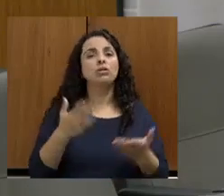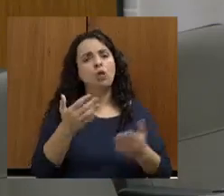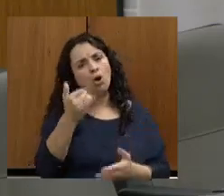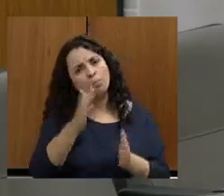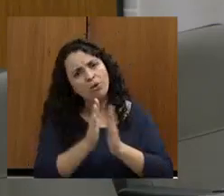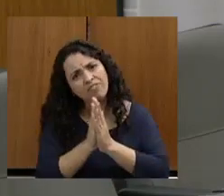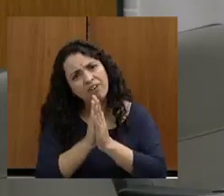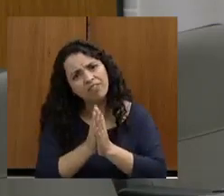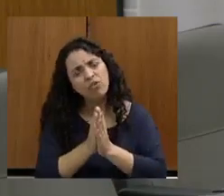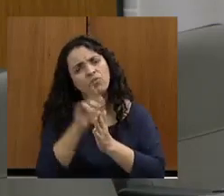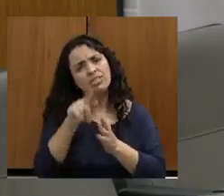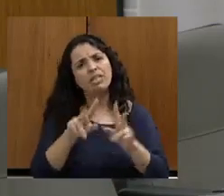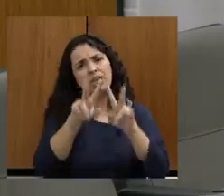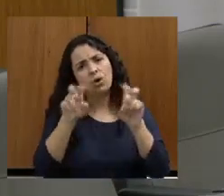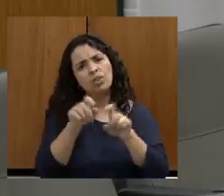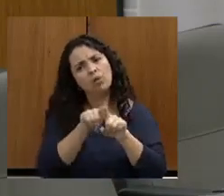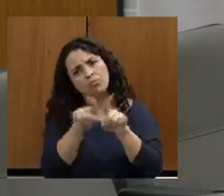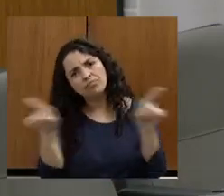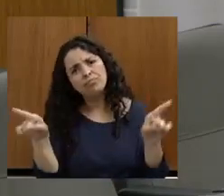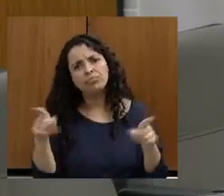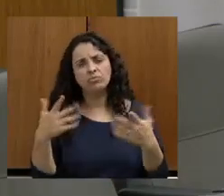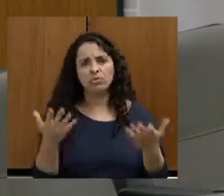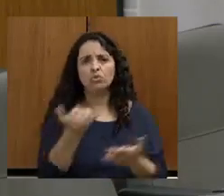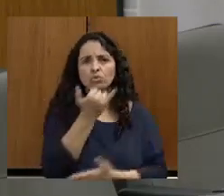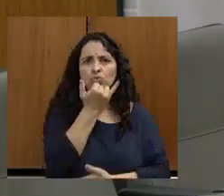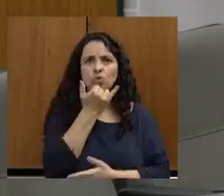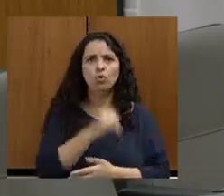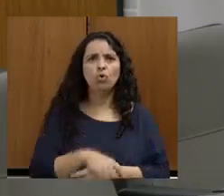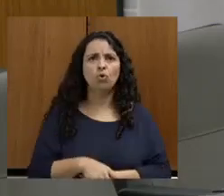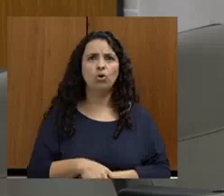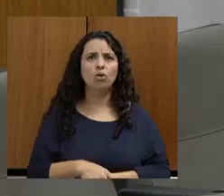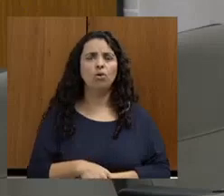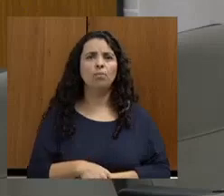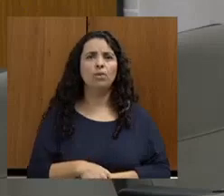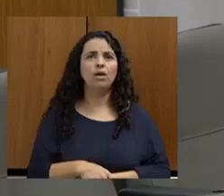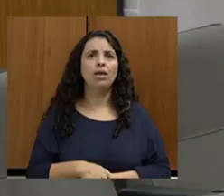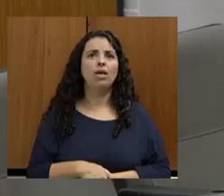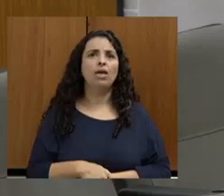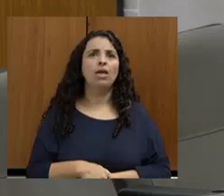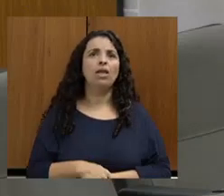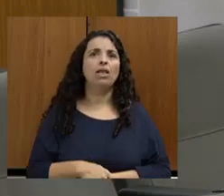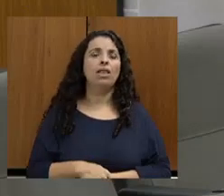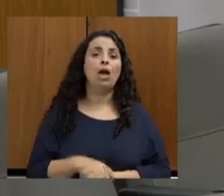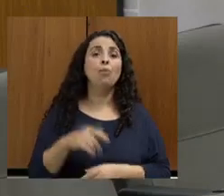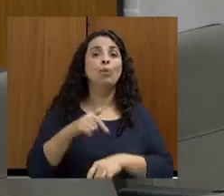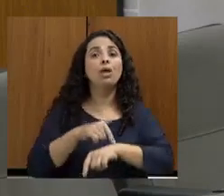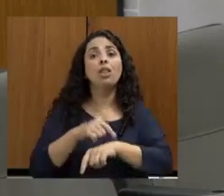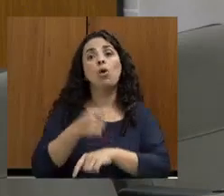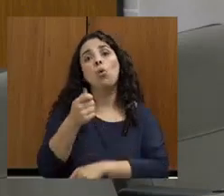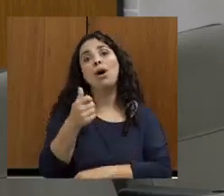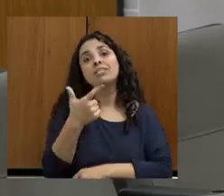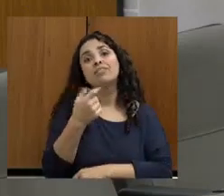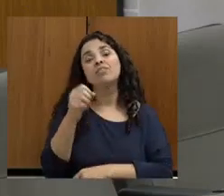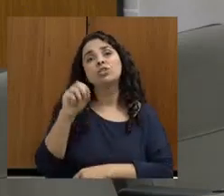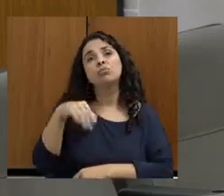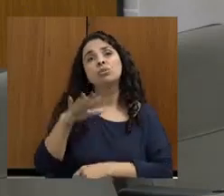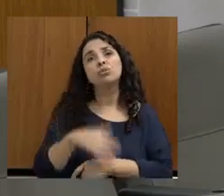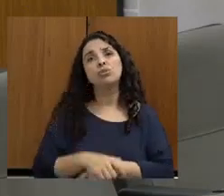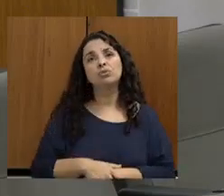com o assunto que não está, que veio ao caso aqui agora, tem quase 20 minutos, senão eu não consigo ouvir mais ninguém.